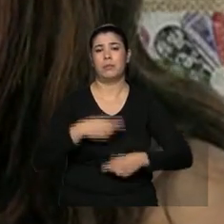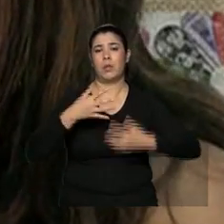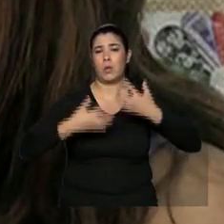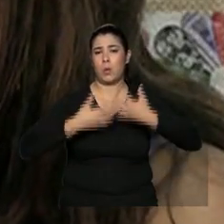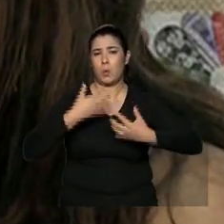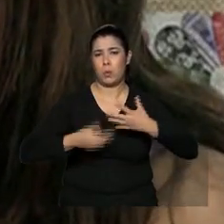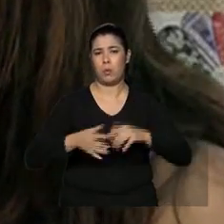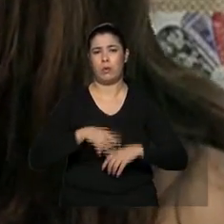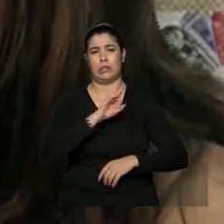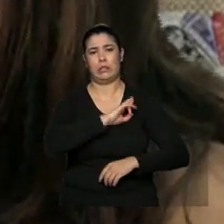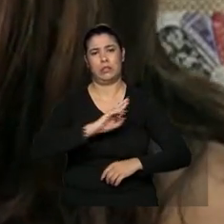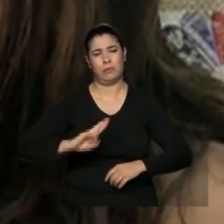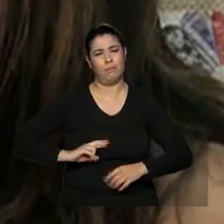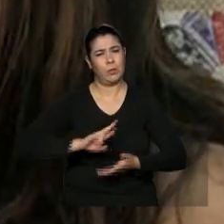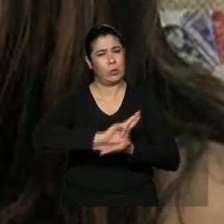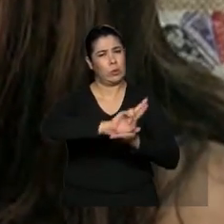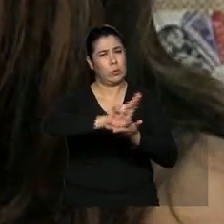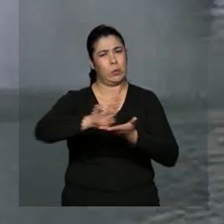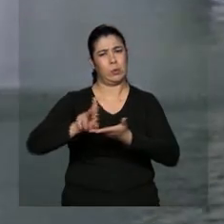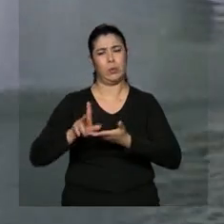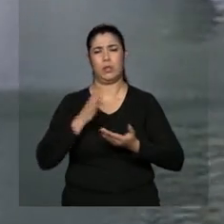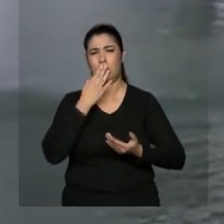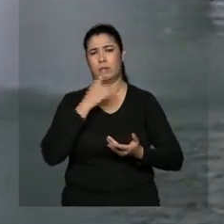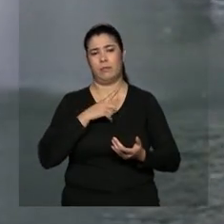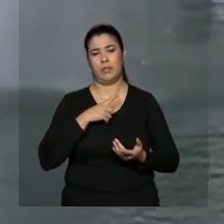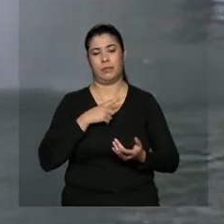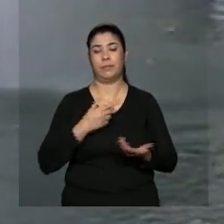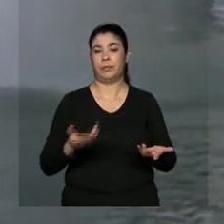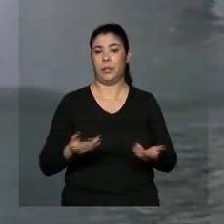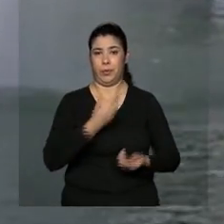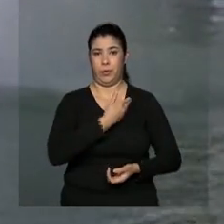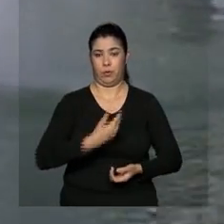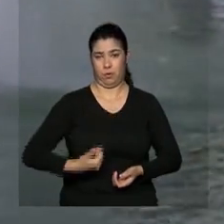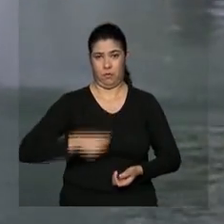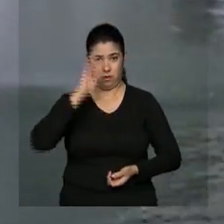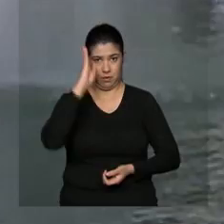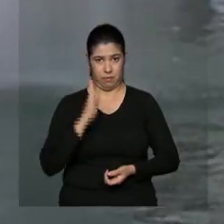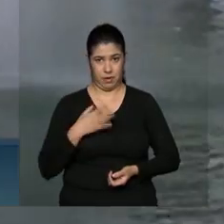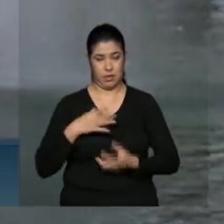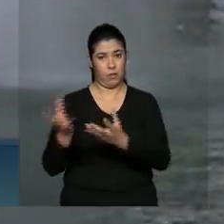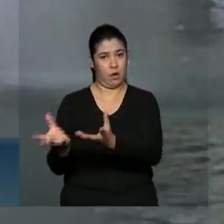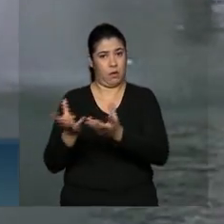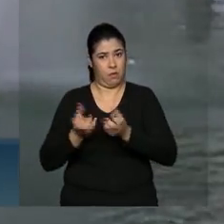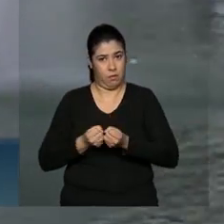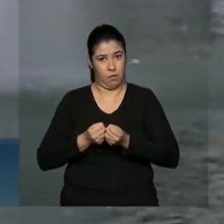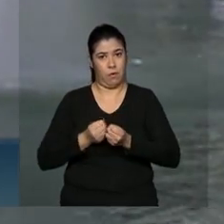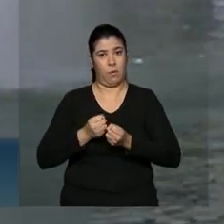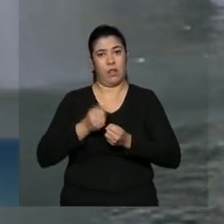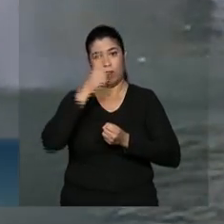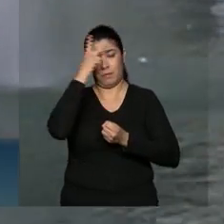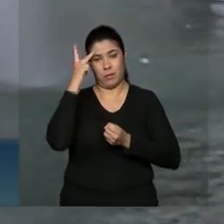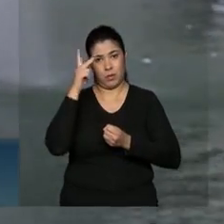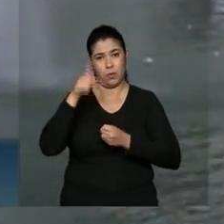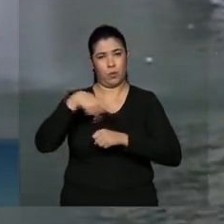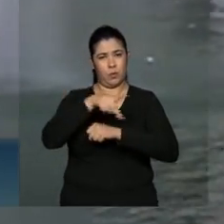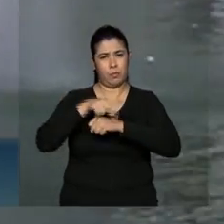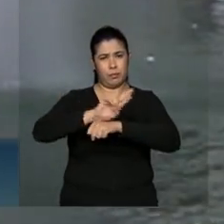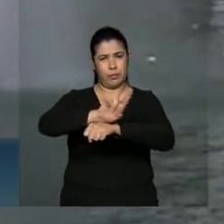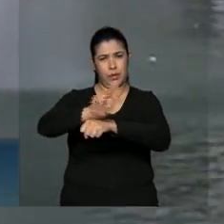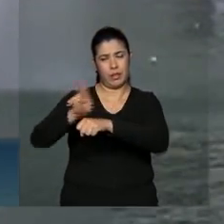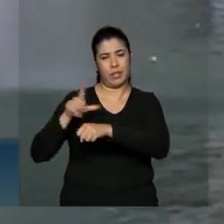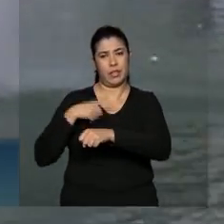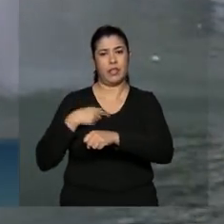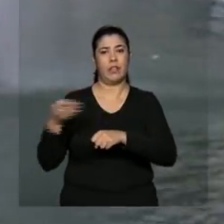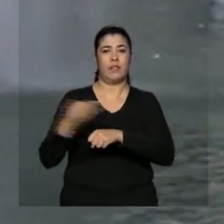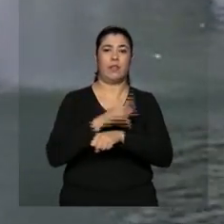religiosa, tem muitos tipos de conflito, né? O governo brasileiro recebe e protege refugiados do mundo inteiro,